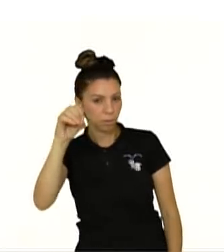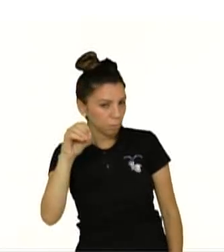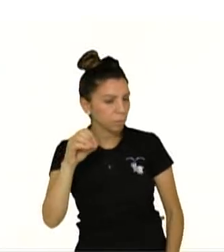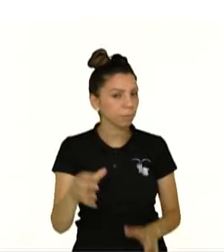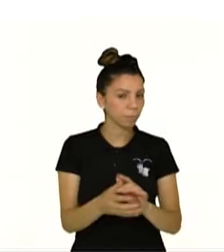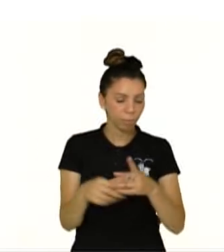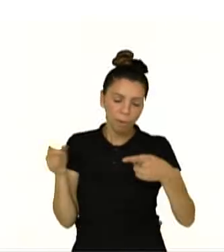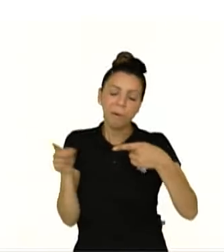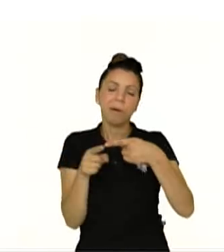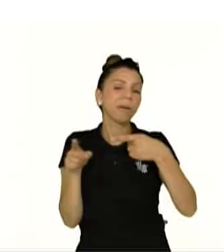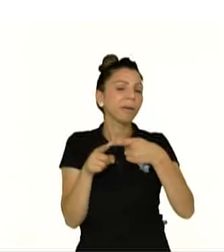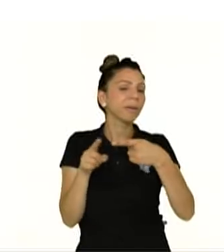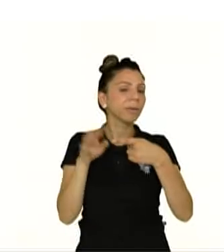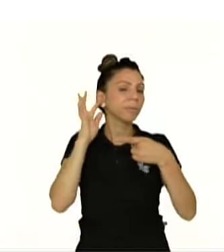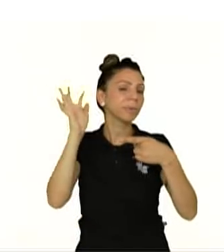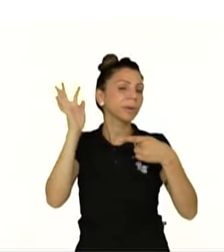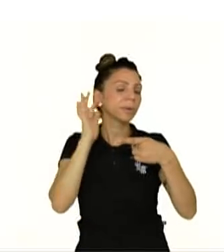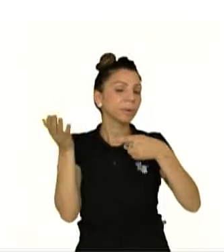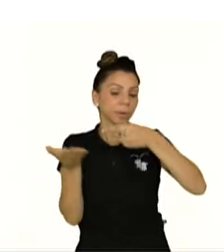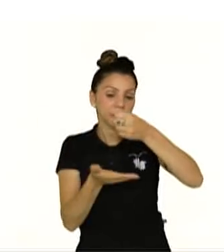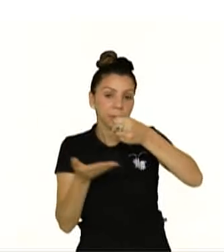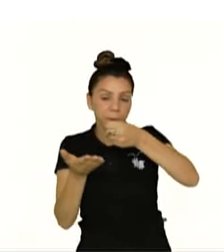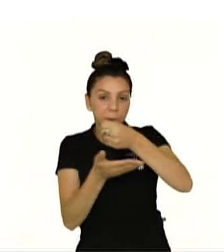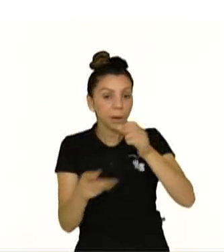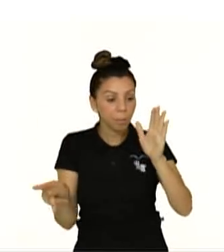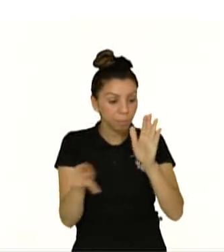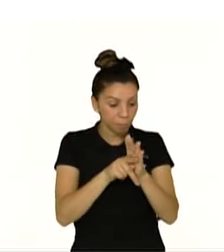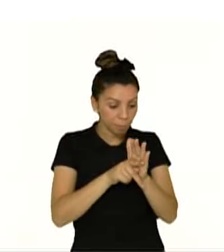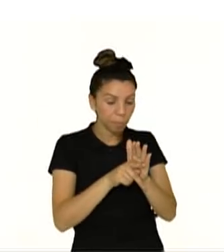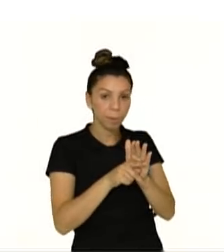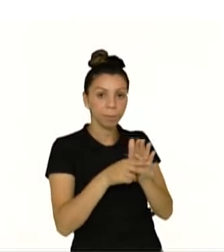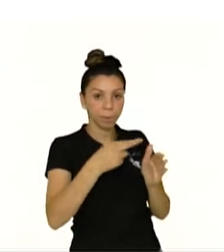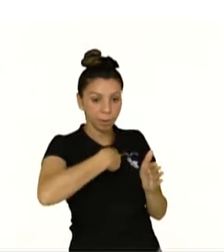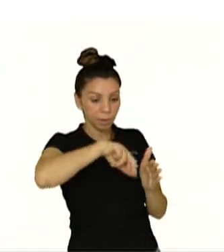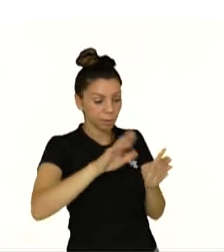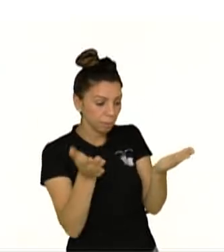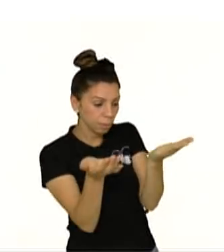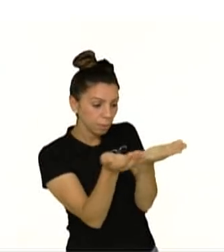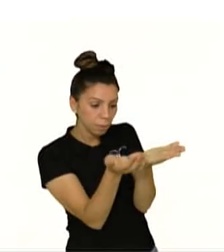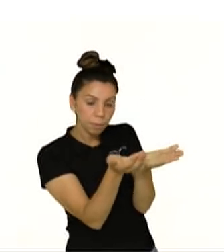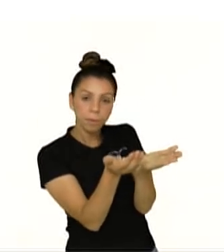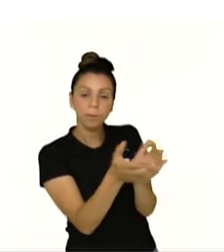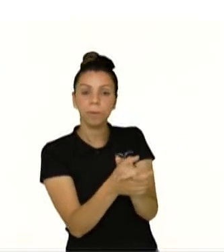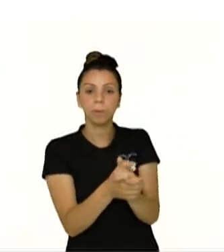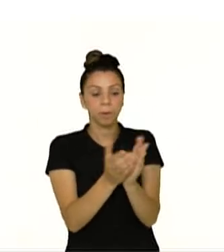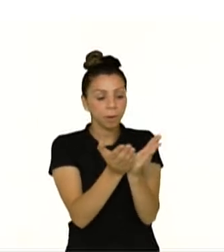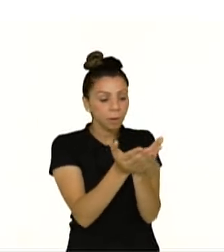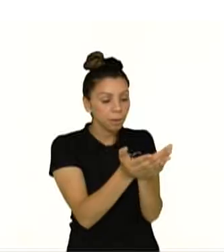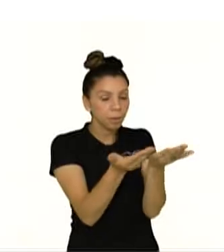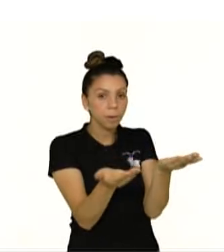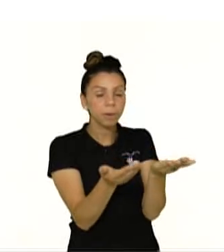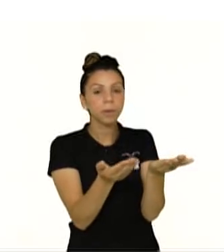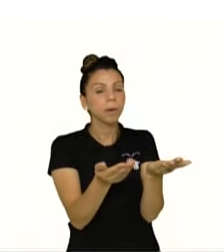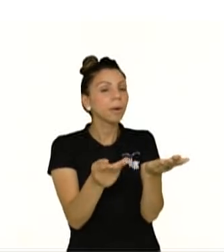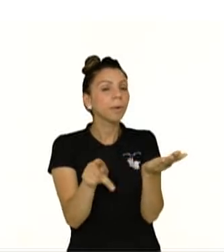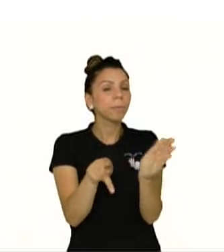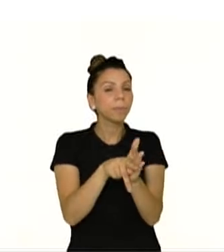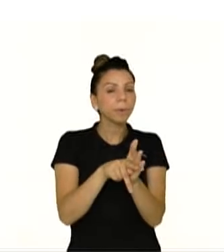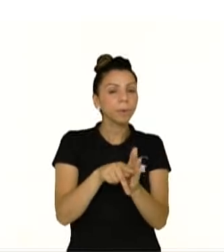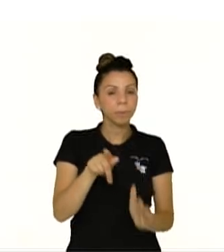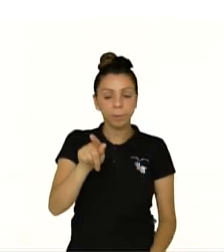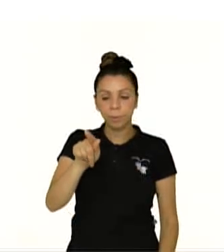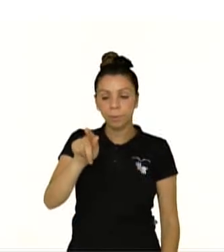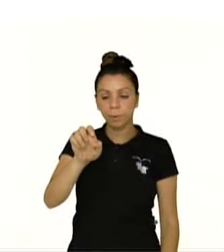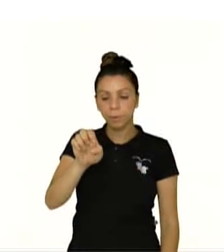uma teoria fundamentada nos relatos bíblicos, principalmente no relato bíblico do Gênesis, que